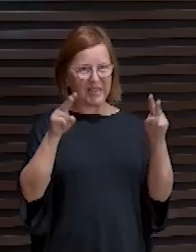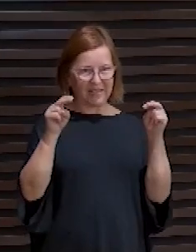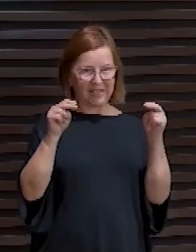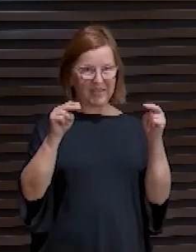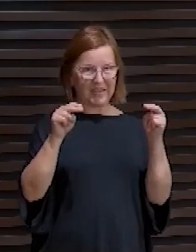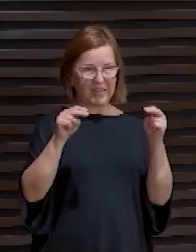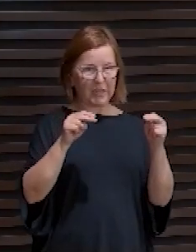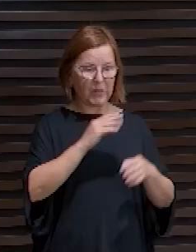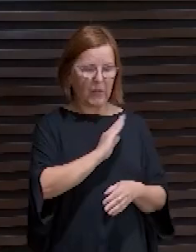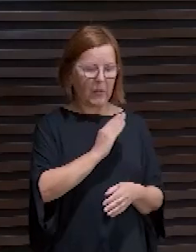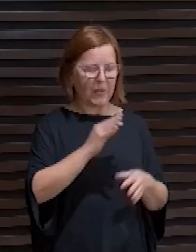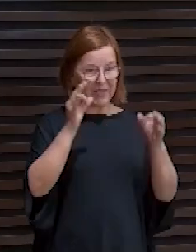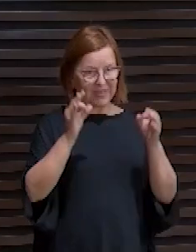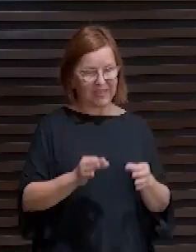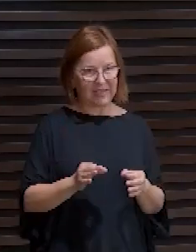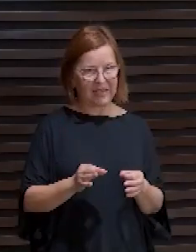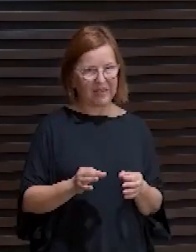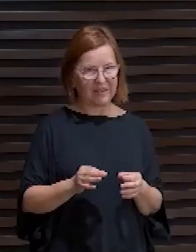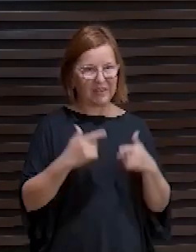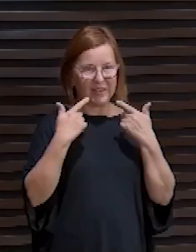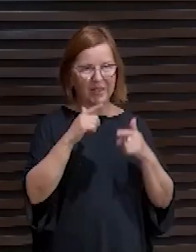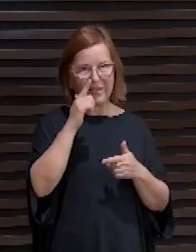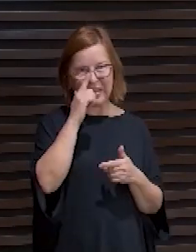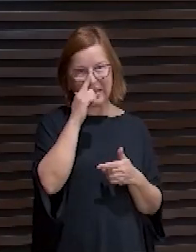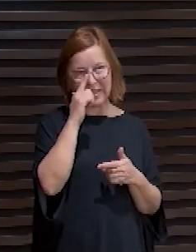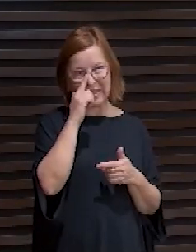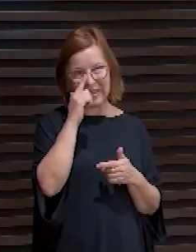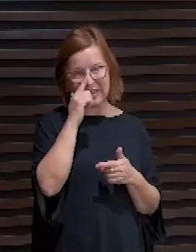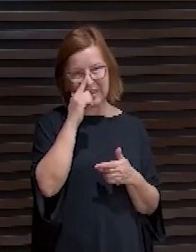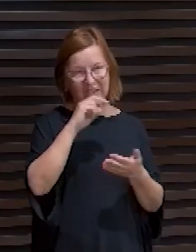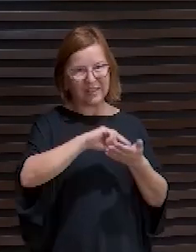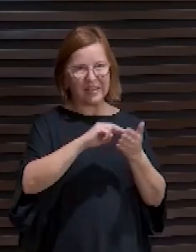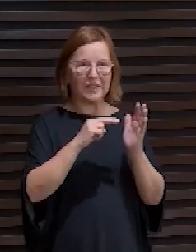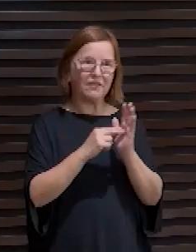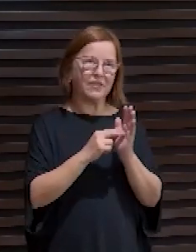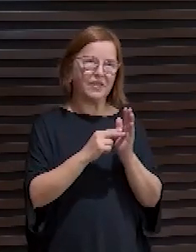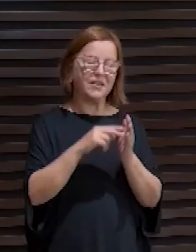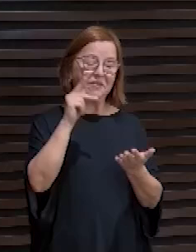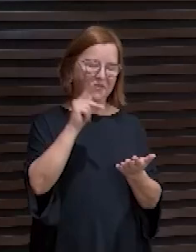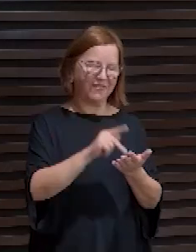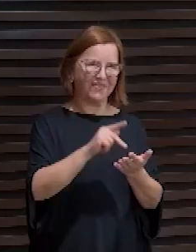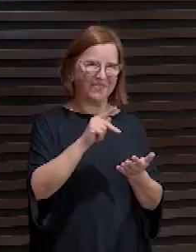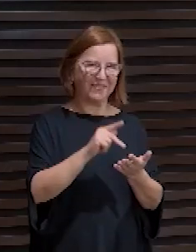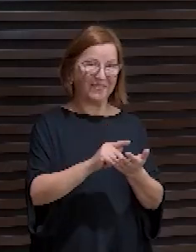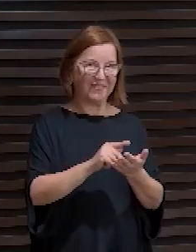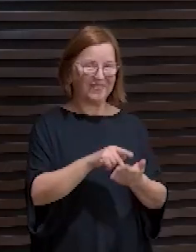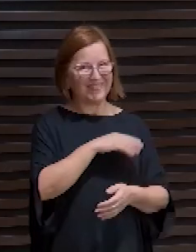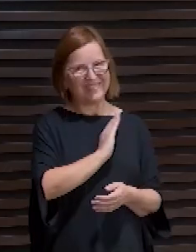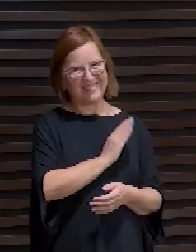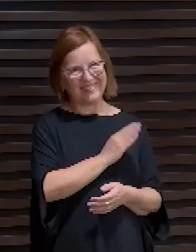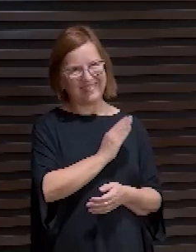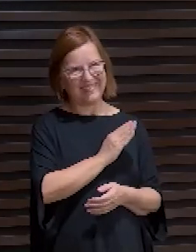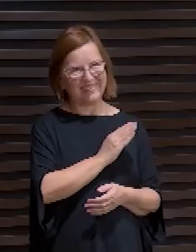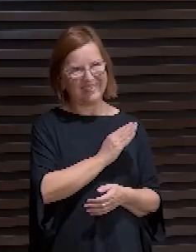sincero coração, no grego é aletinos cardia, que significa um verdadeiro coração. Mas